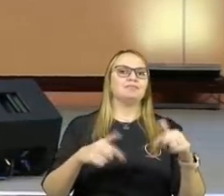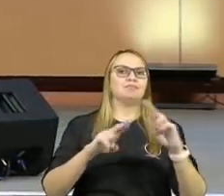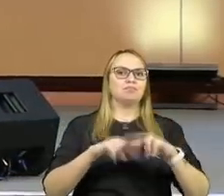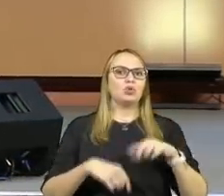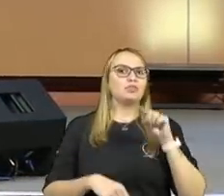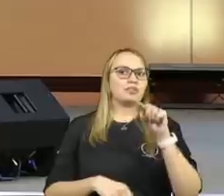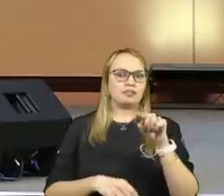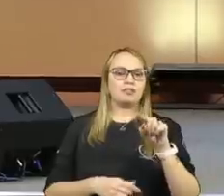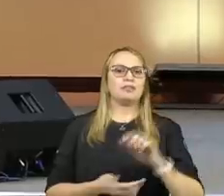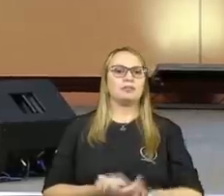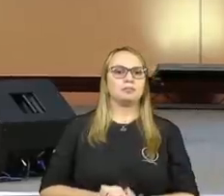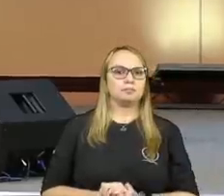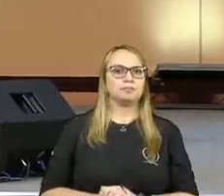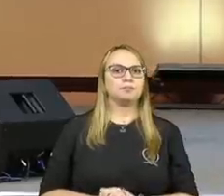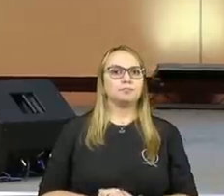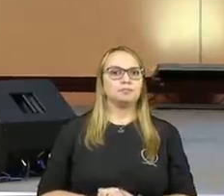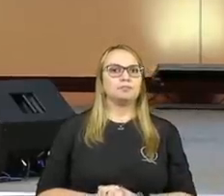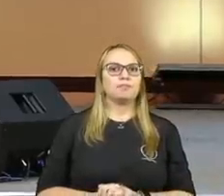você.